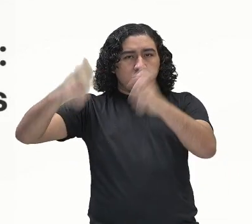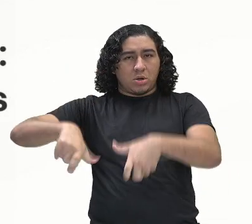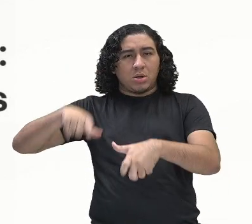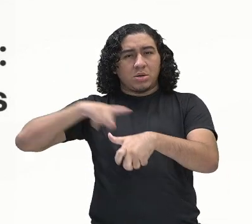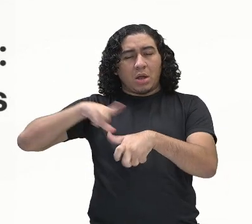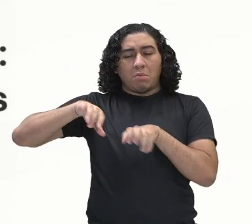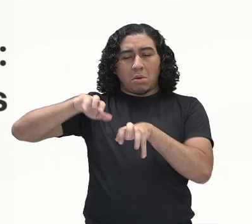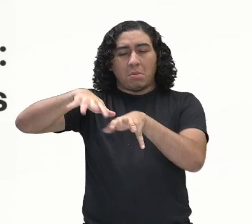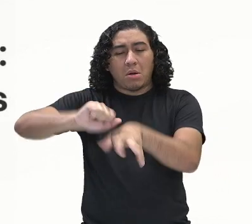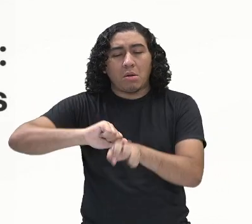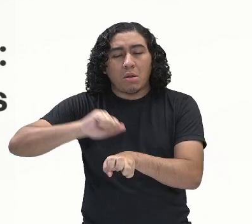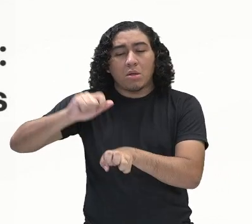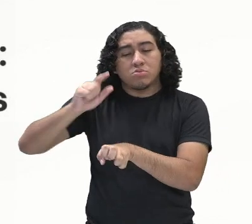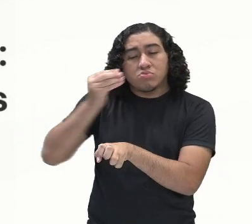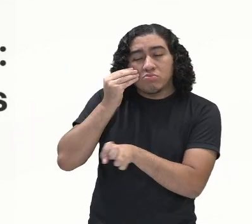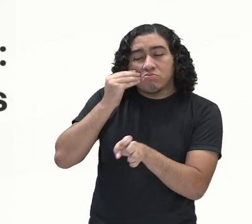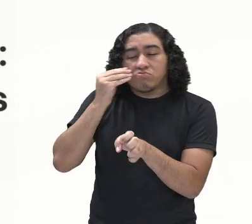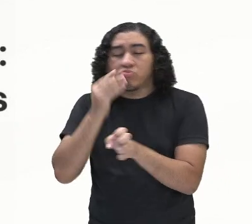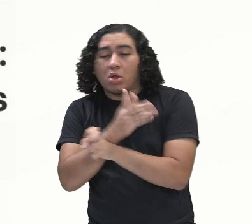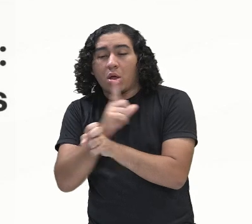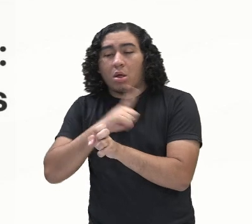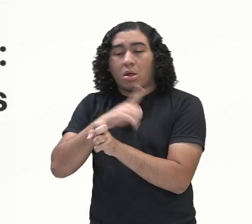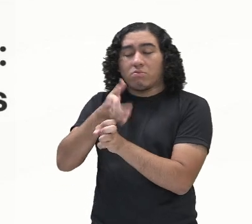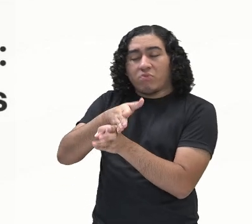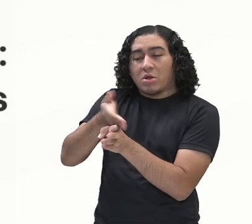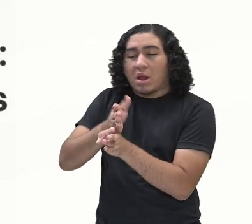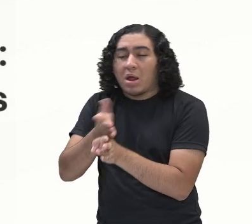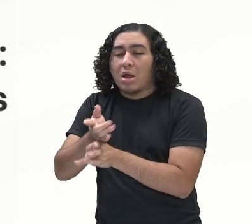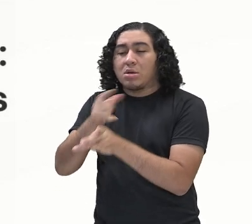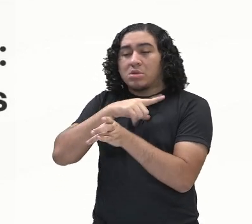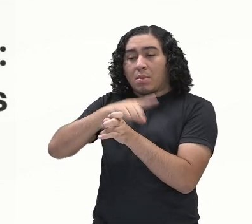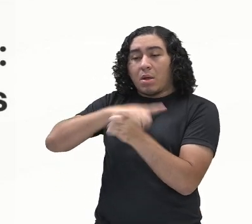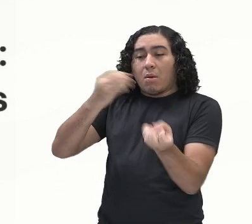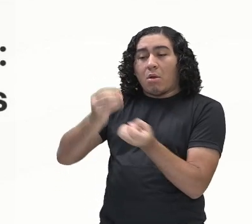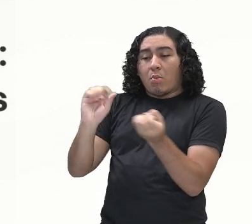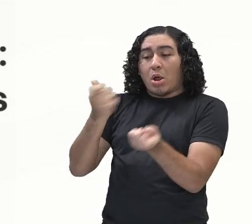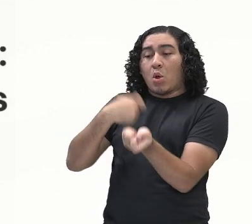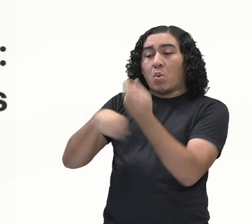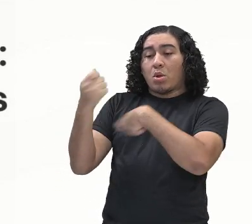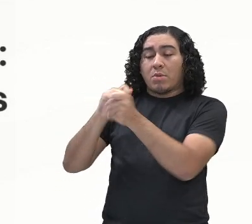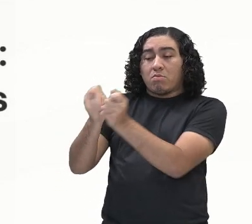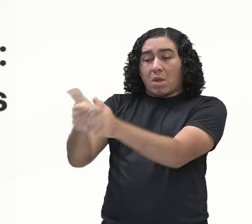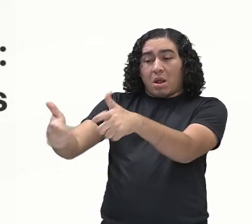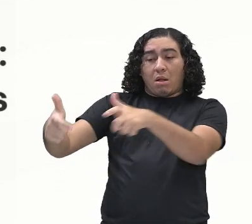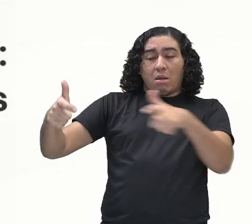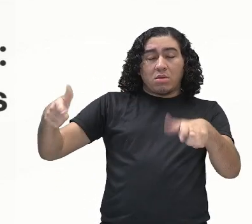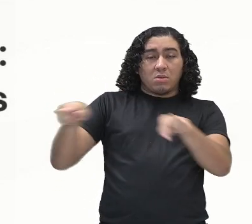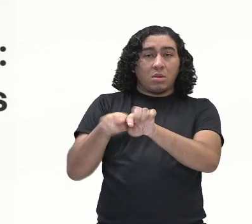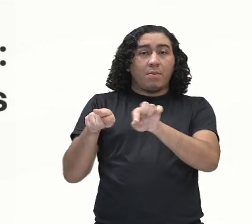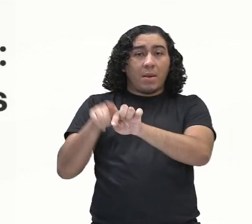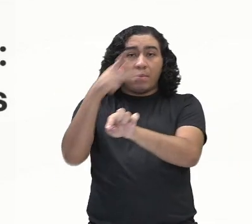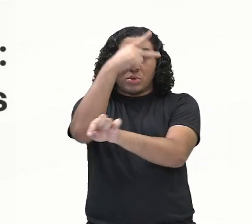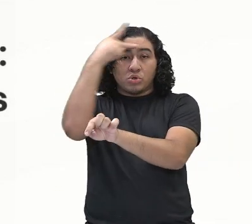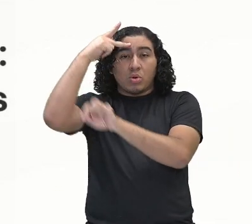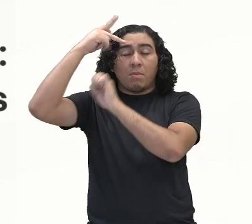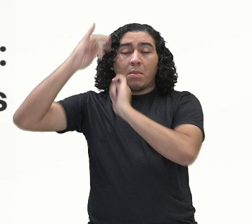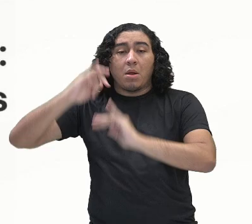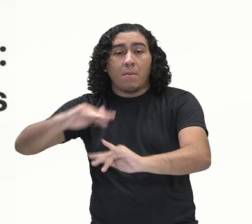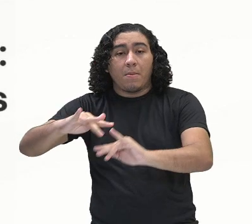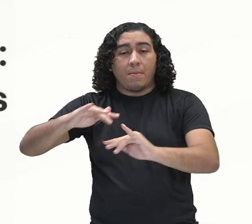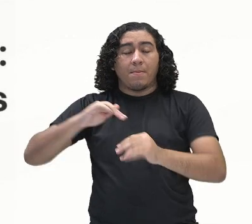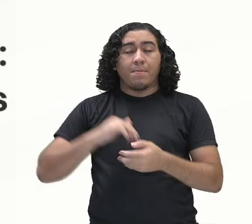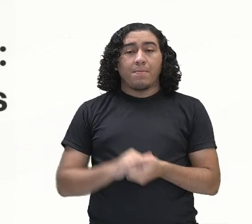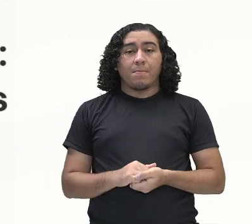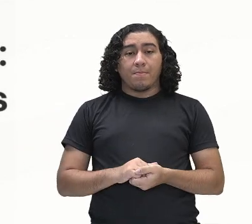explorar economicamente, para expandir, processo de expansão e, consequentemente, processo de urbanização. Aí nós temos